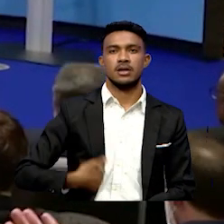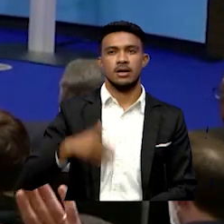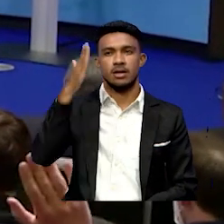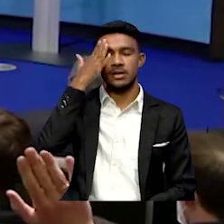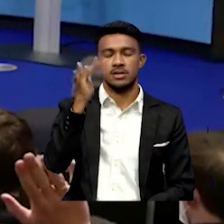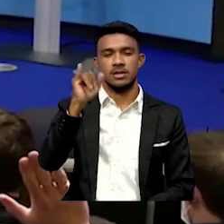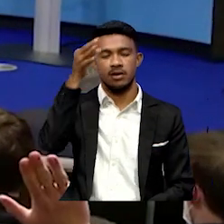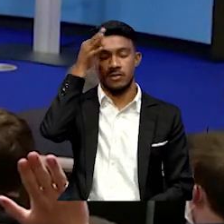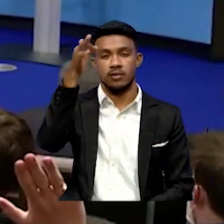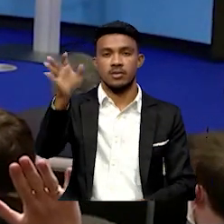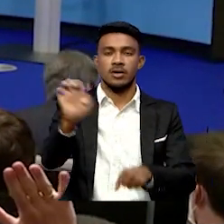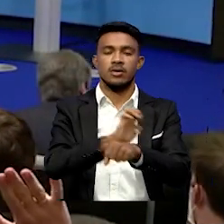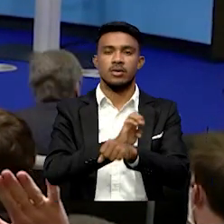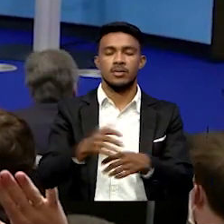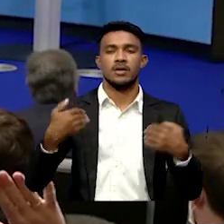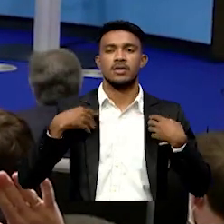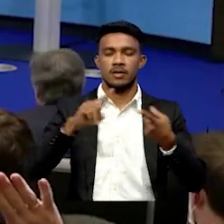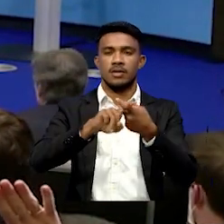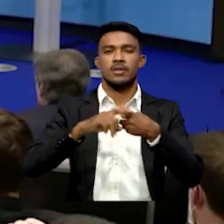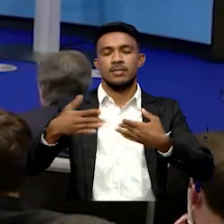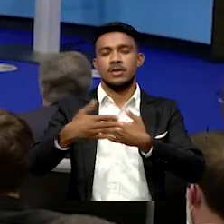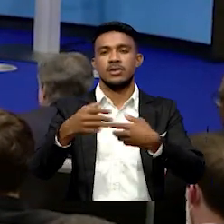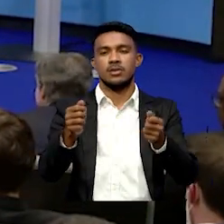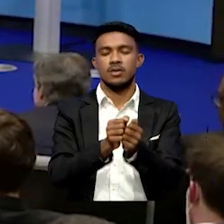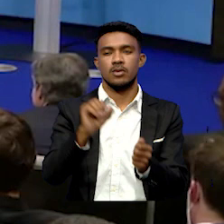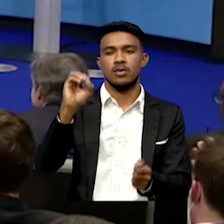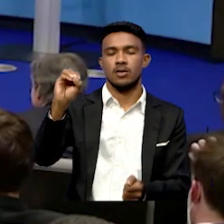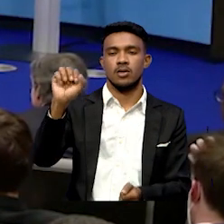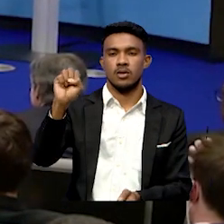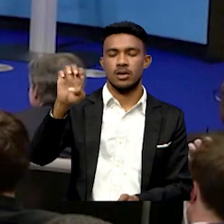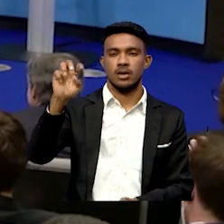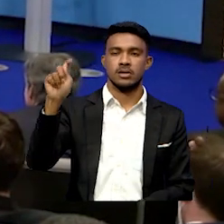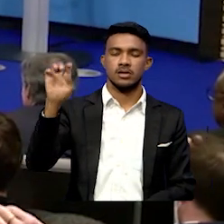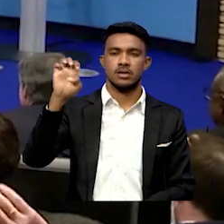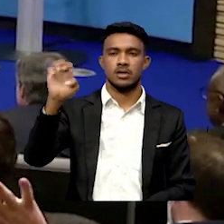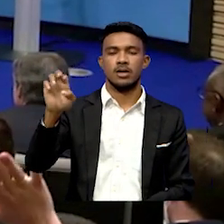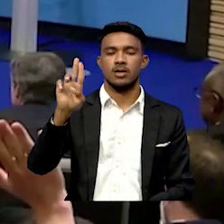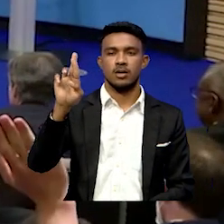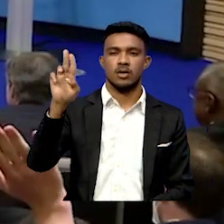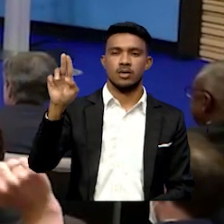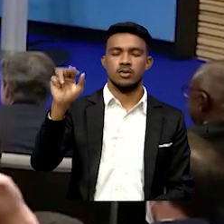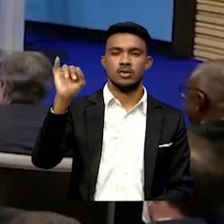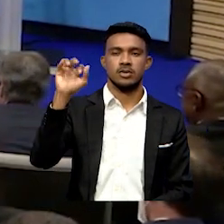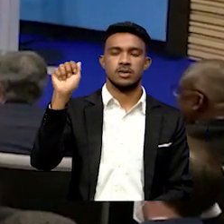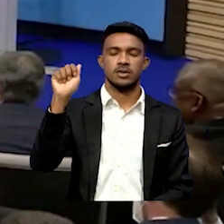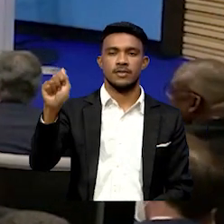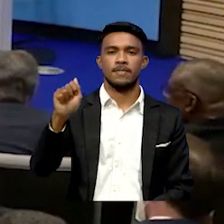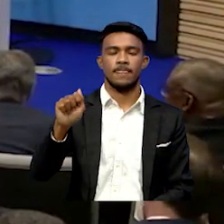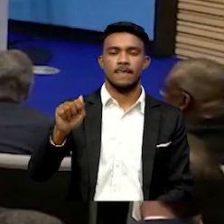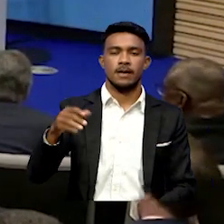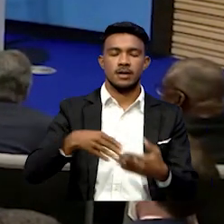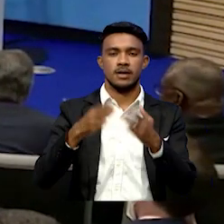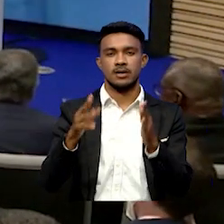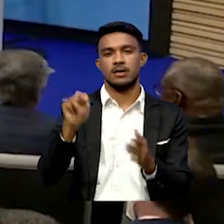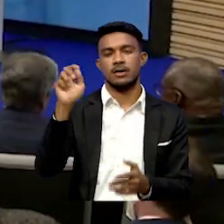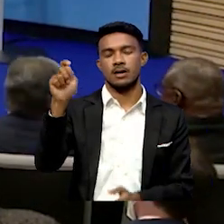nia futura ekonomia ia relasaun ne bebesi ko parte oeste duke Rusia. Hafain ne, Biden konversa ho lideransa NATO sir seluk, no